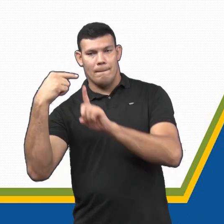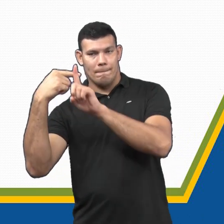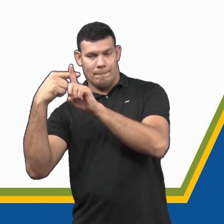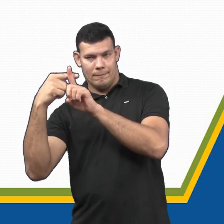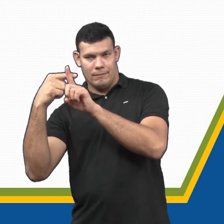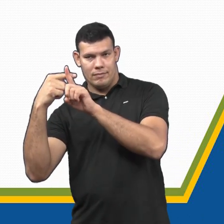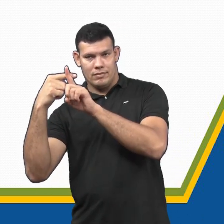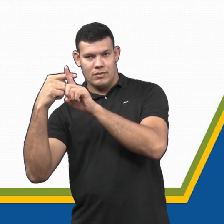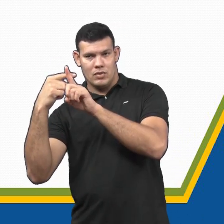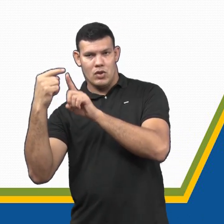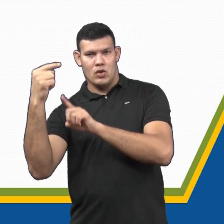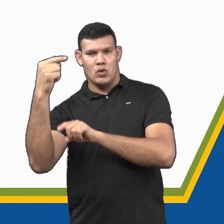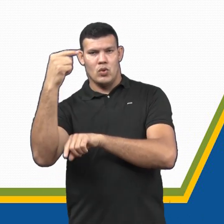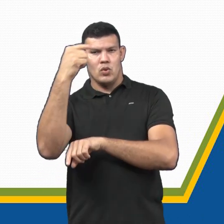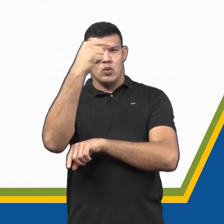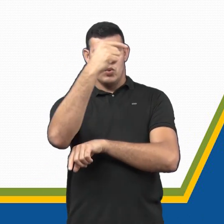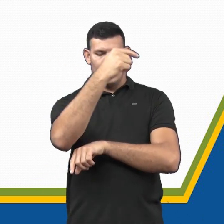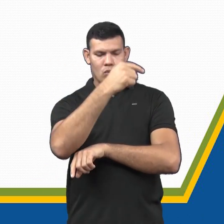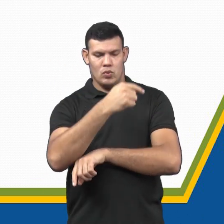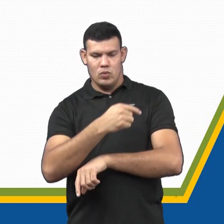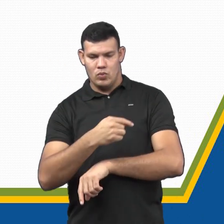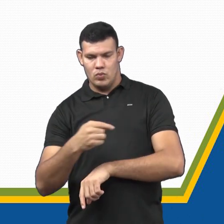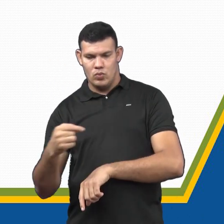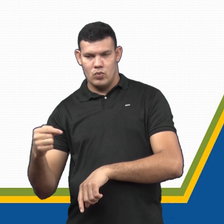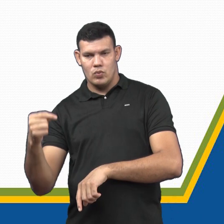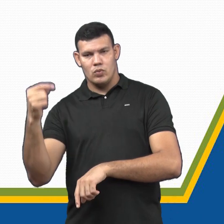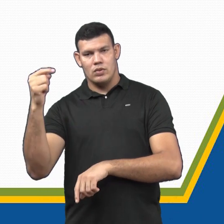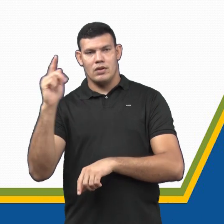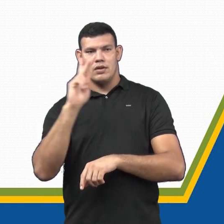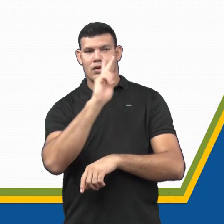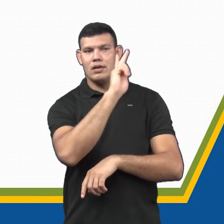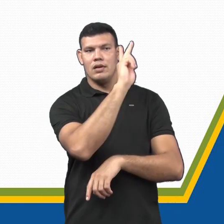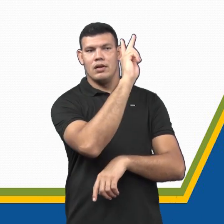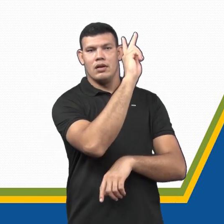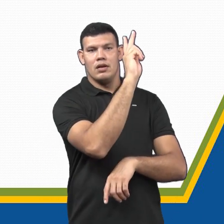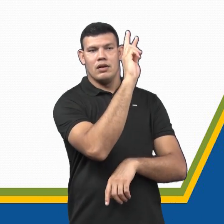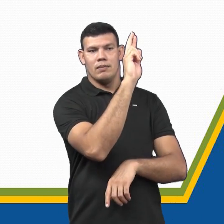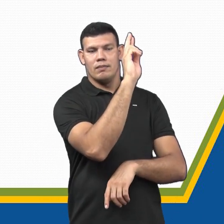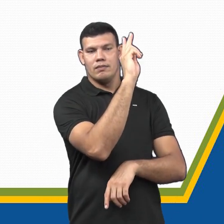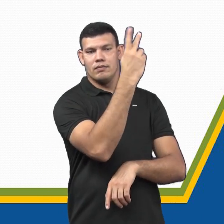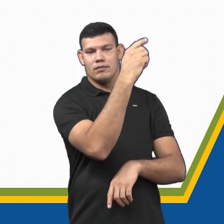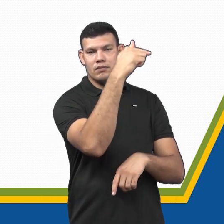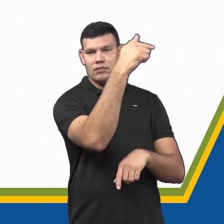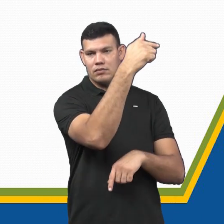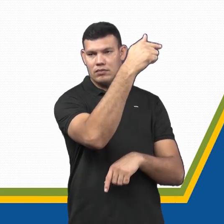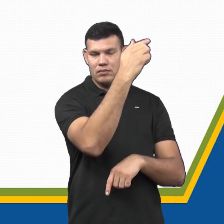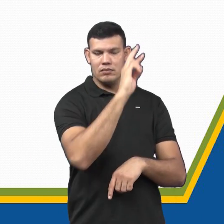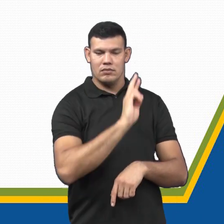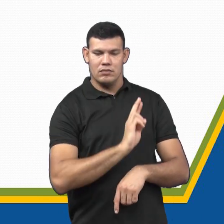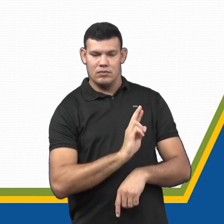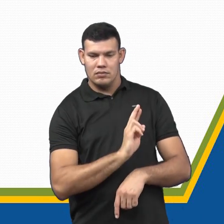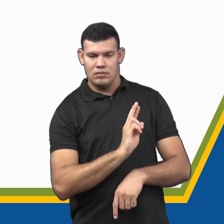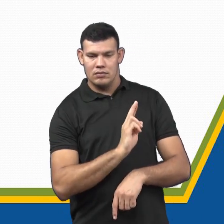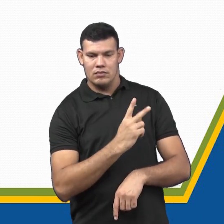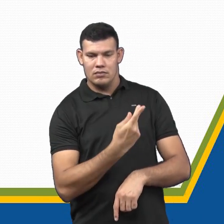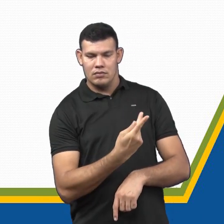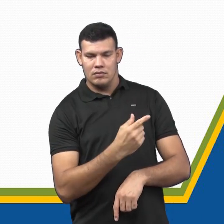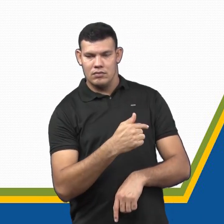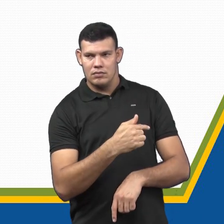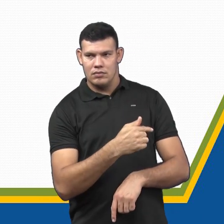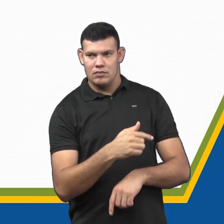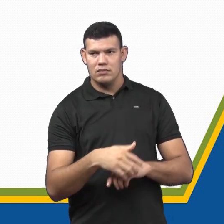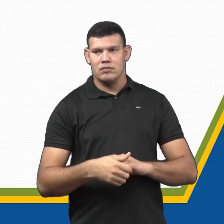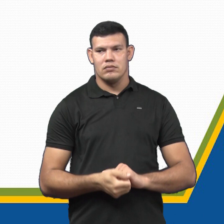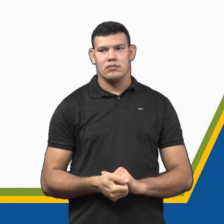E do RH positivo para o RH positivo, a gente tem as setas que se encontram. Resumindo,